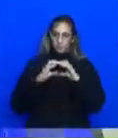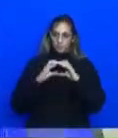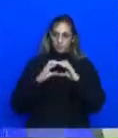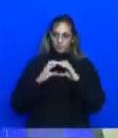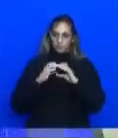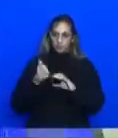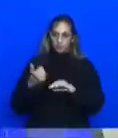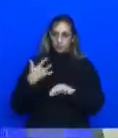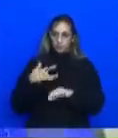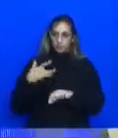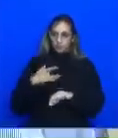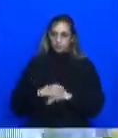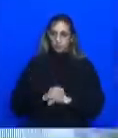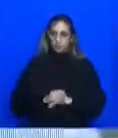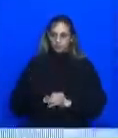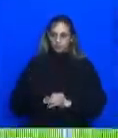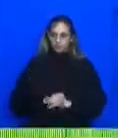valendo.